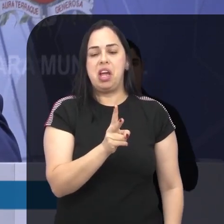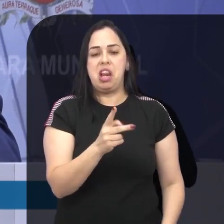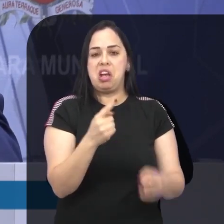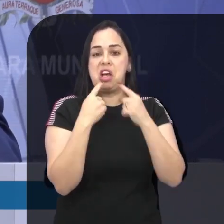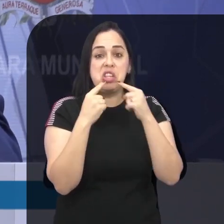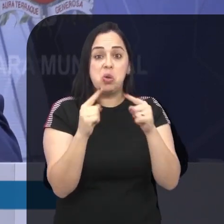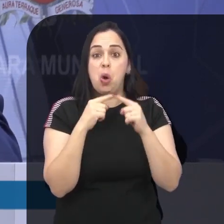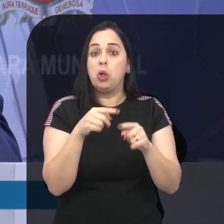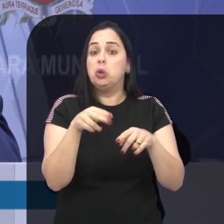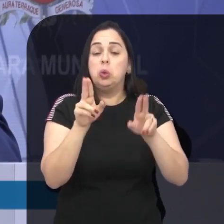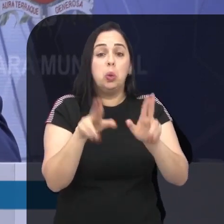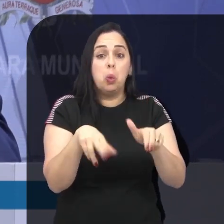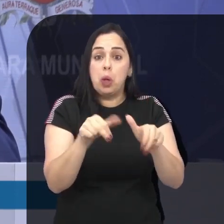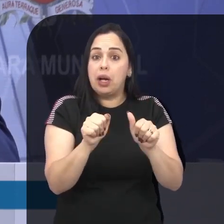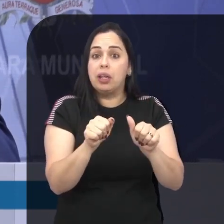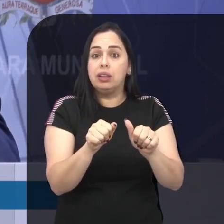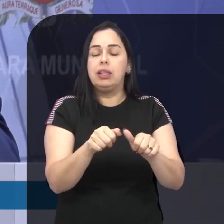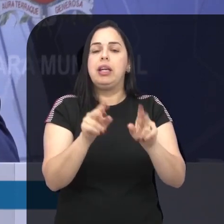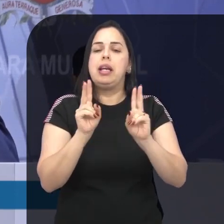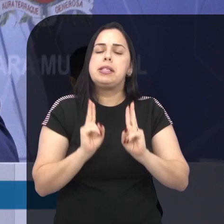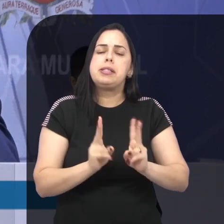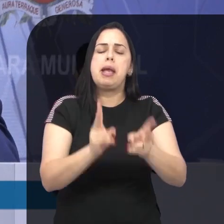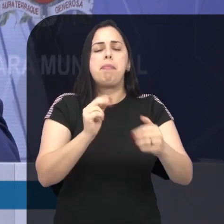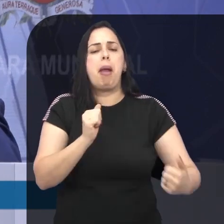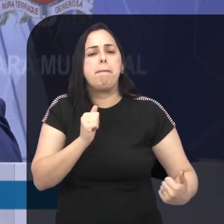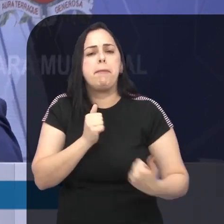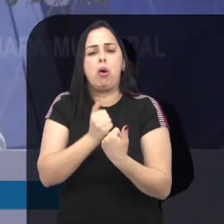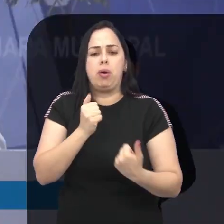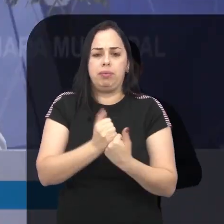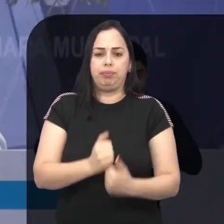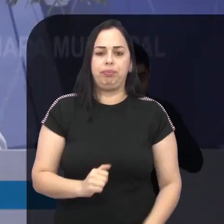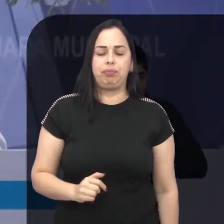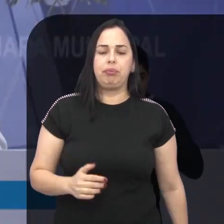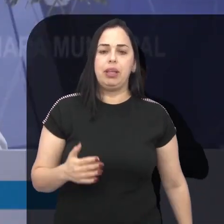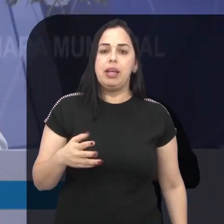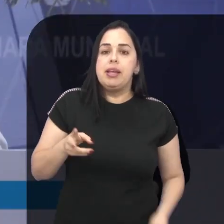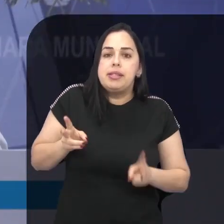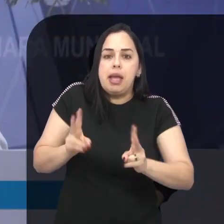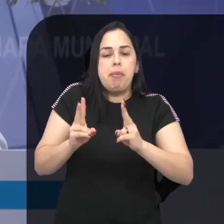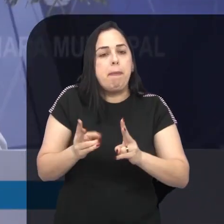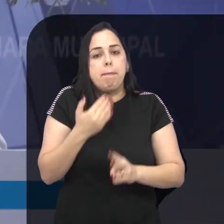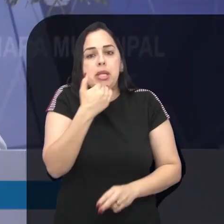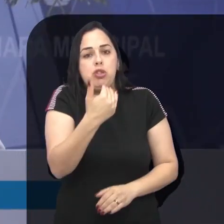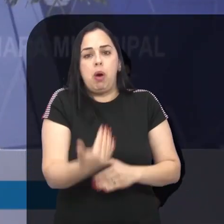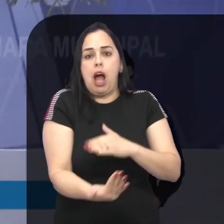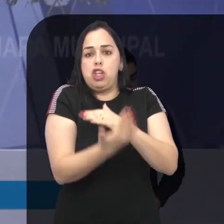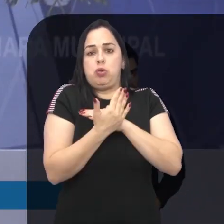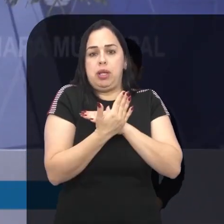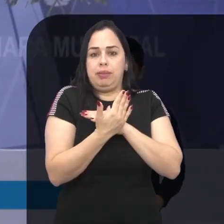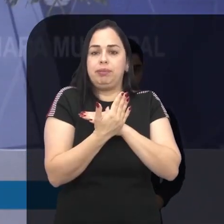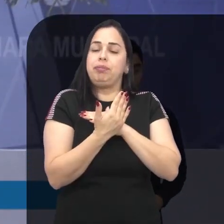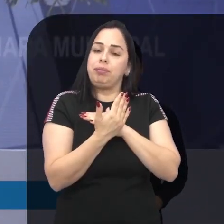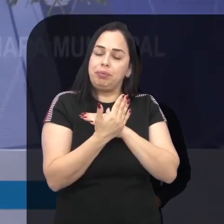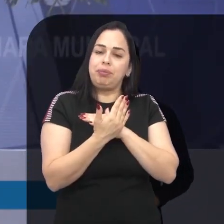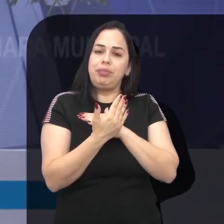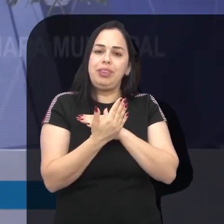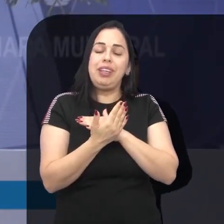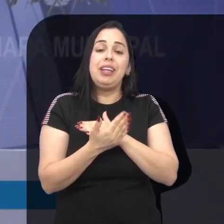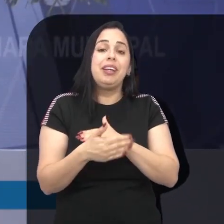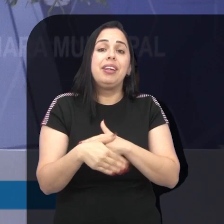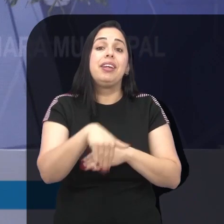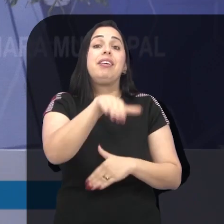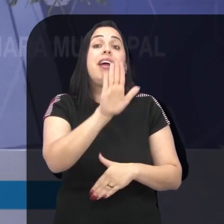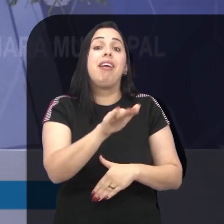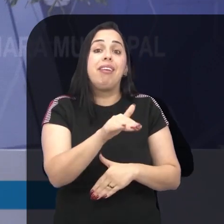ele criticou, né? Todos os momentos ele apoiou. A gente sempre precisou de ajuda, e quando a gente precisava de ajuda, quem a